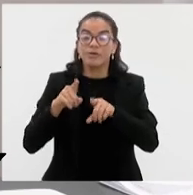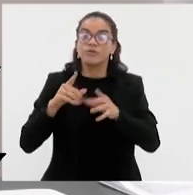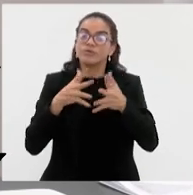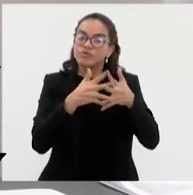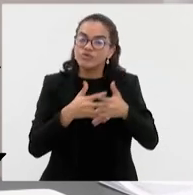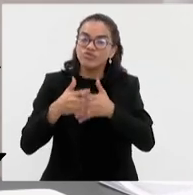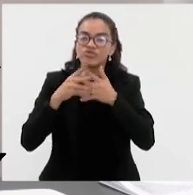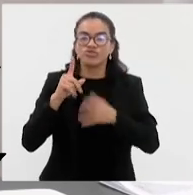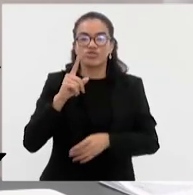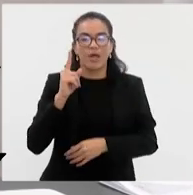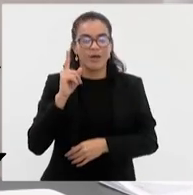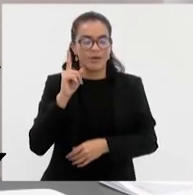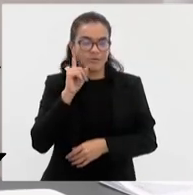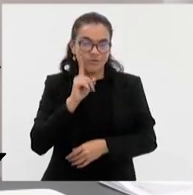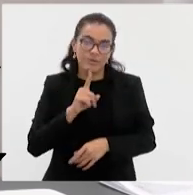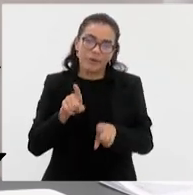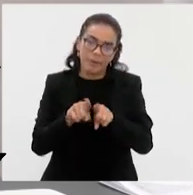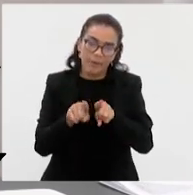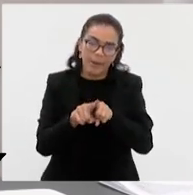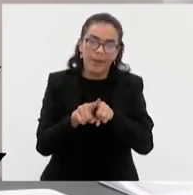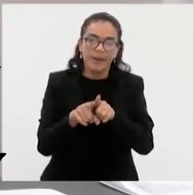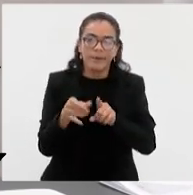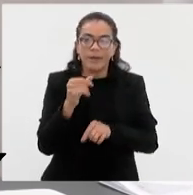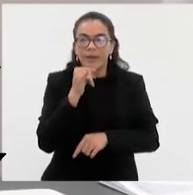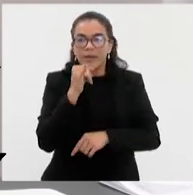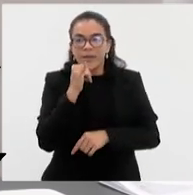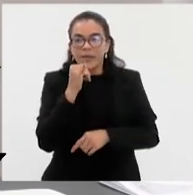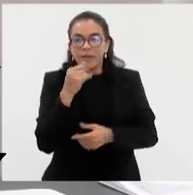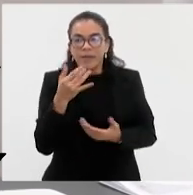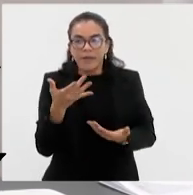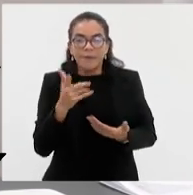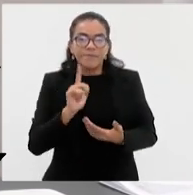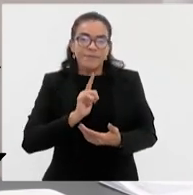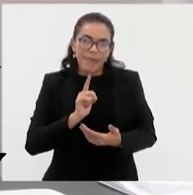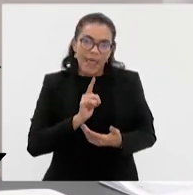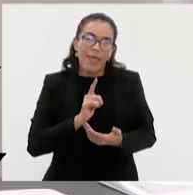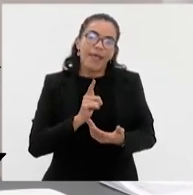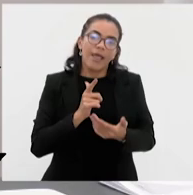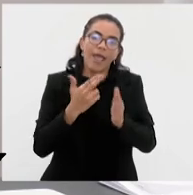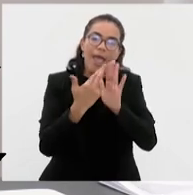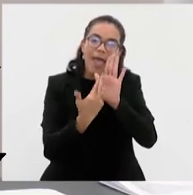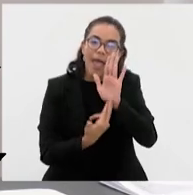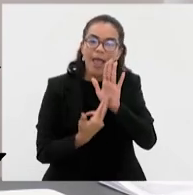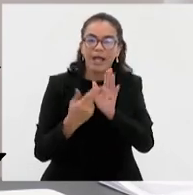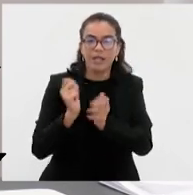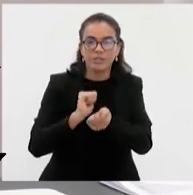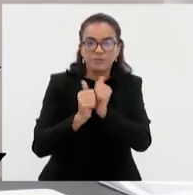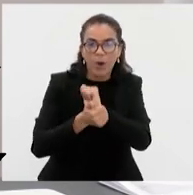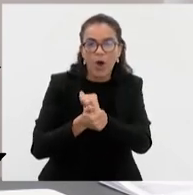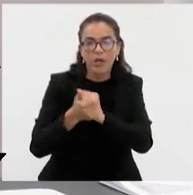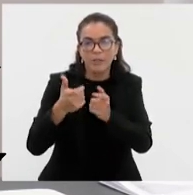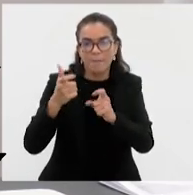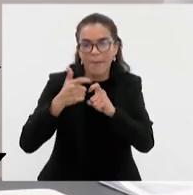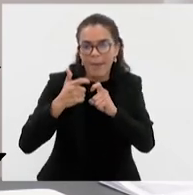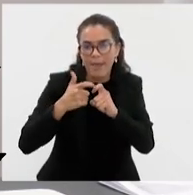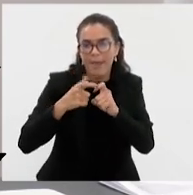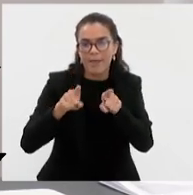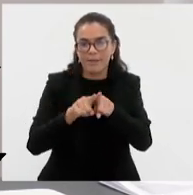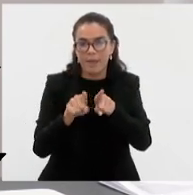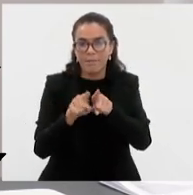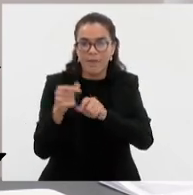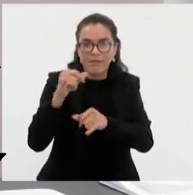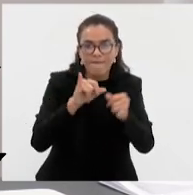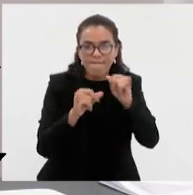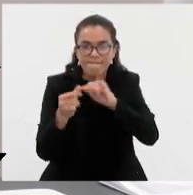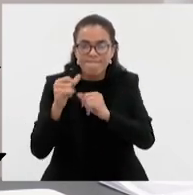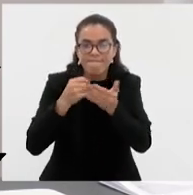que obviamente todos aqui reconhecem que, em termos não só de regulação do esporte, mas regulação médica e de fármaco, é